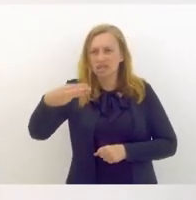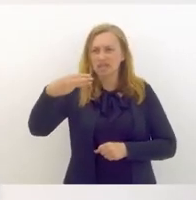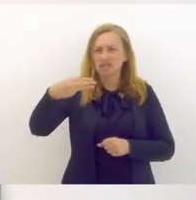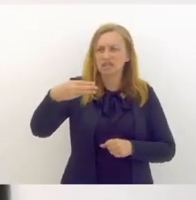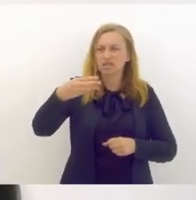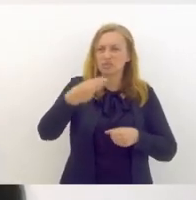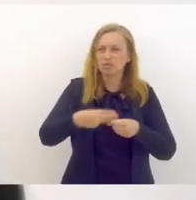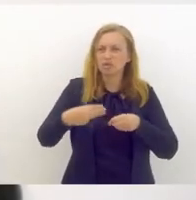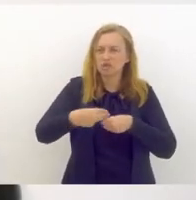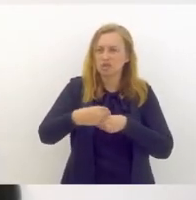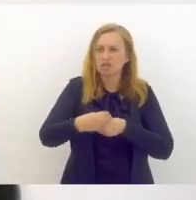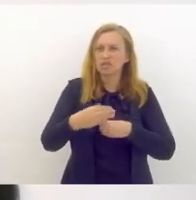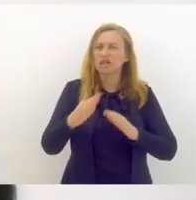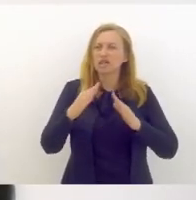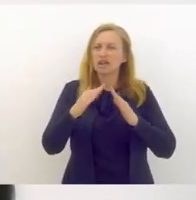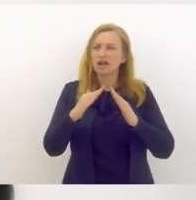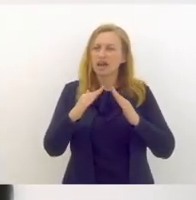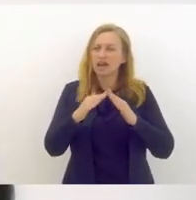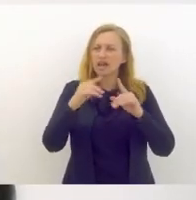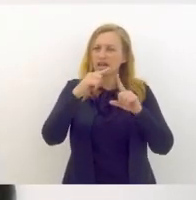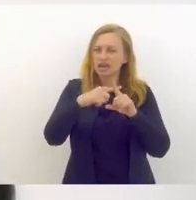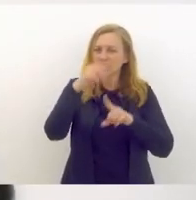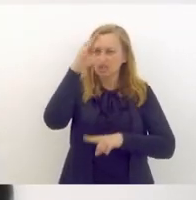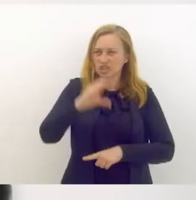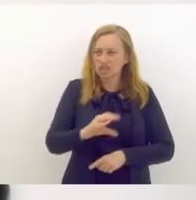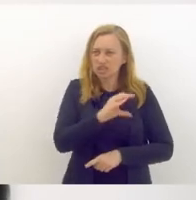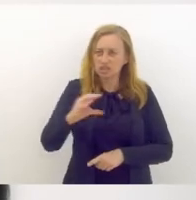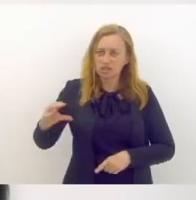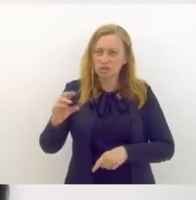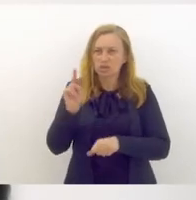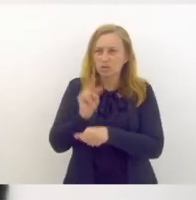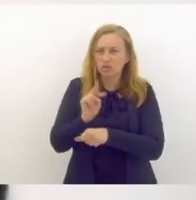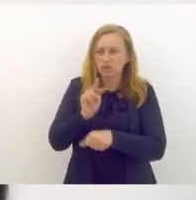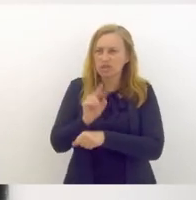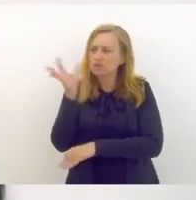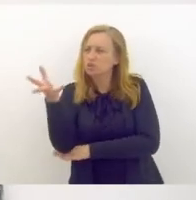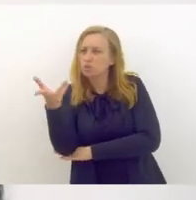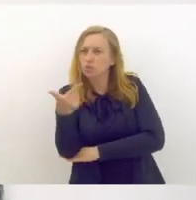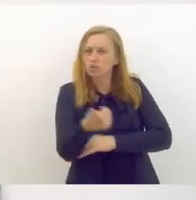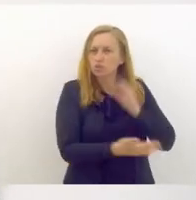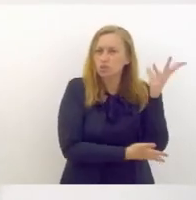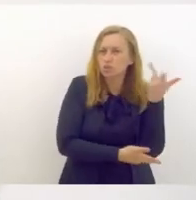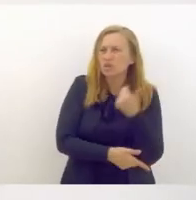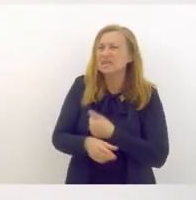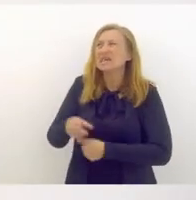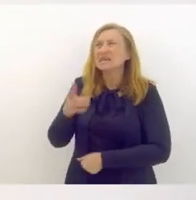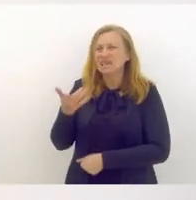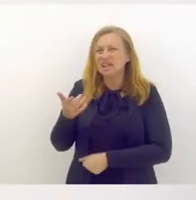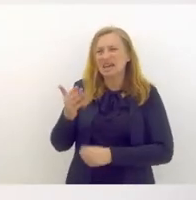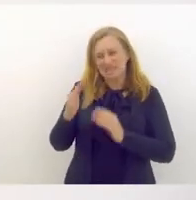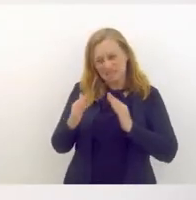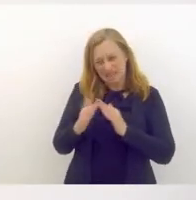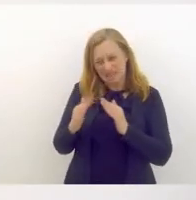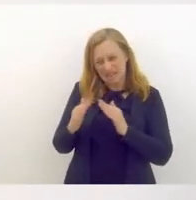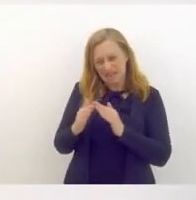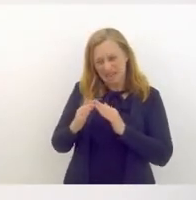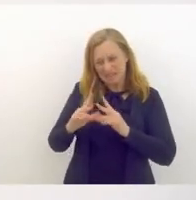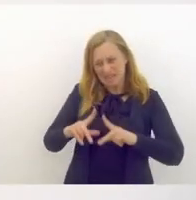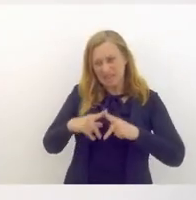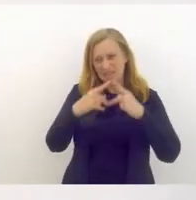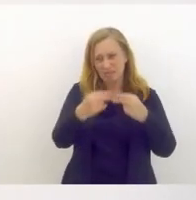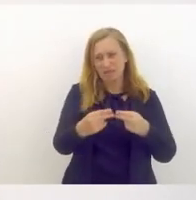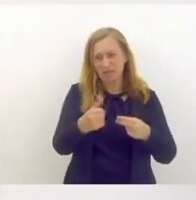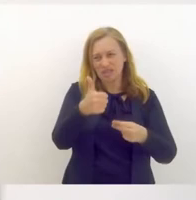a igreja cristã, católica, fala muito de preservação do meio ambiente. Será que essa casa quer dar esse presente para